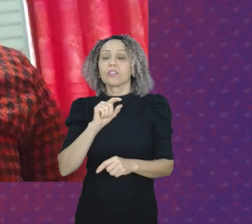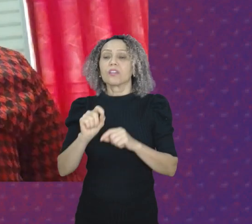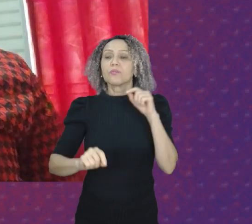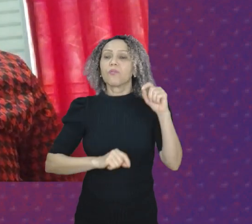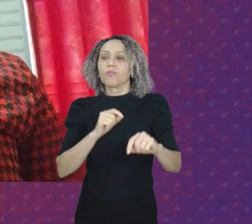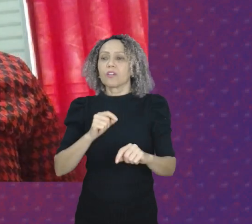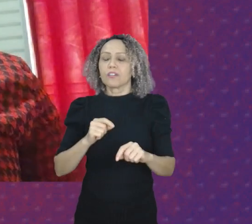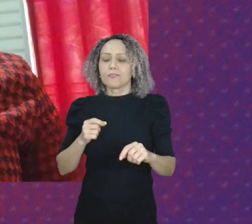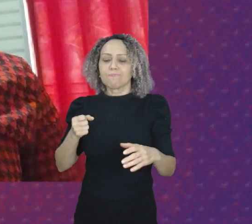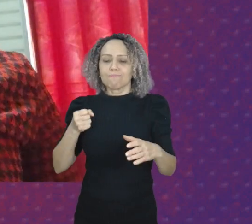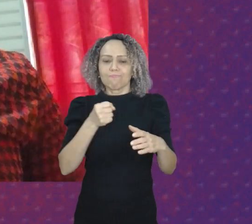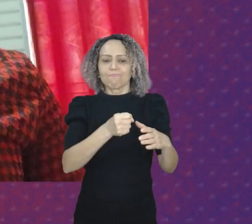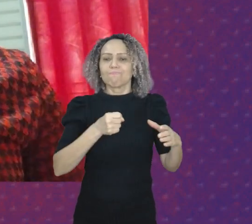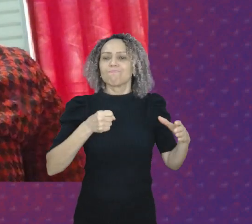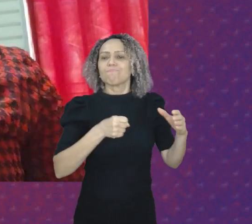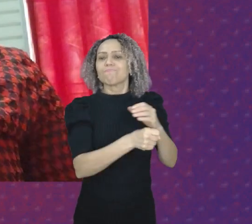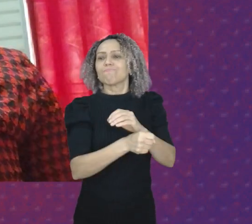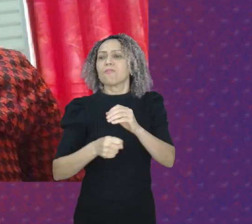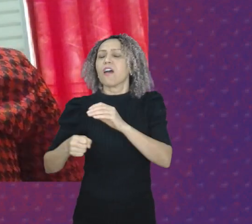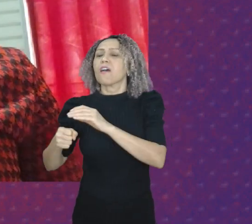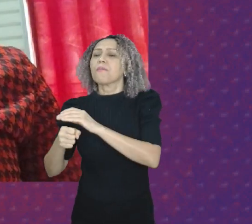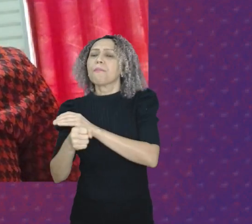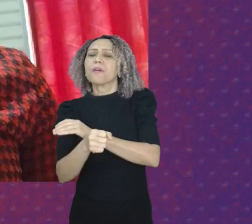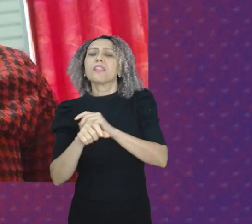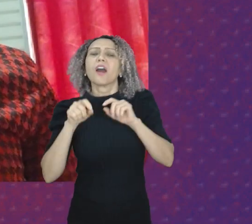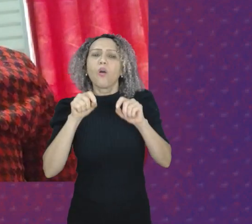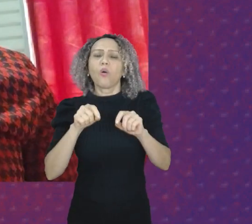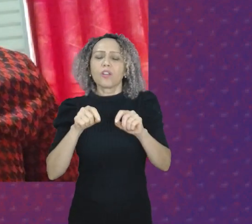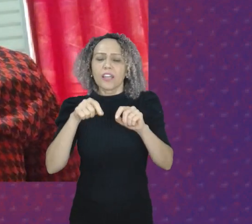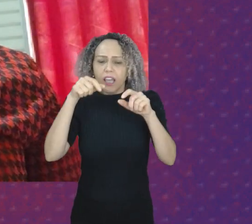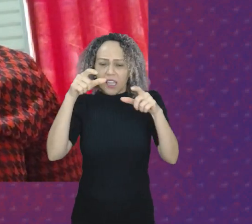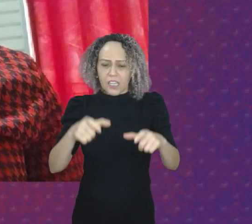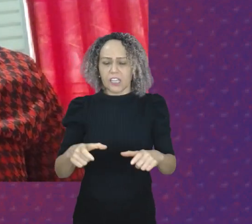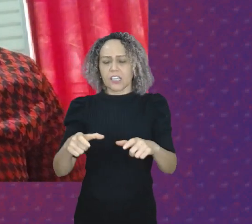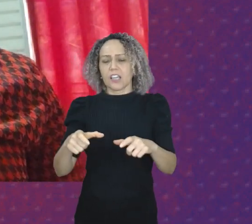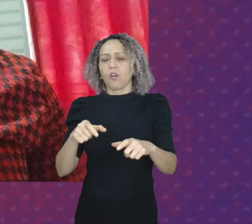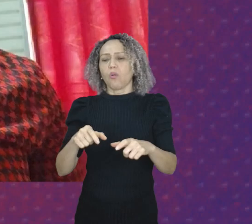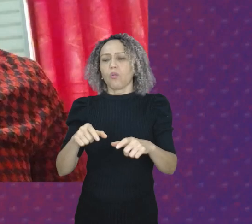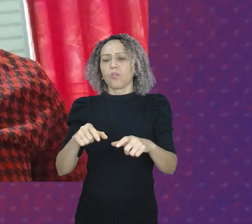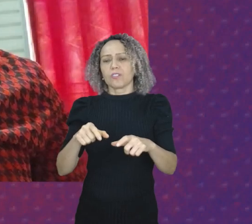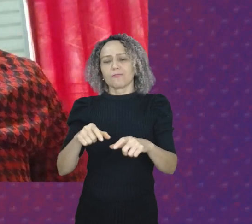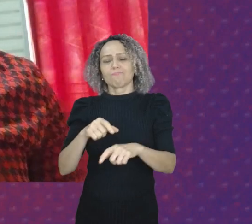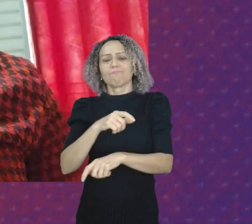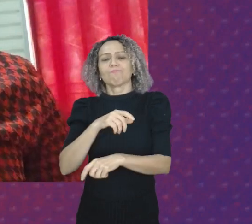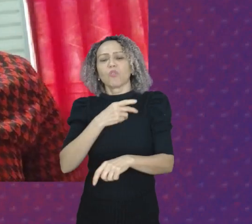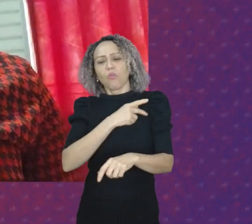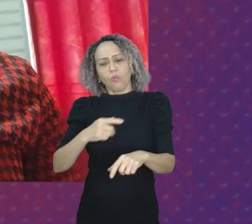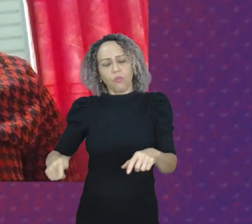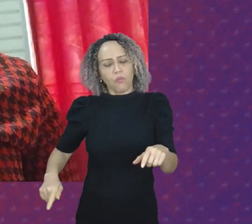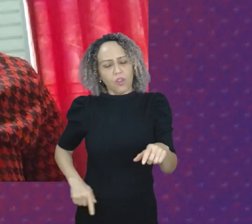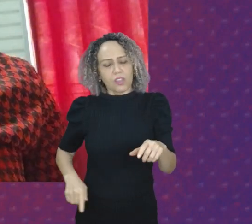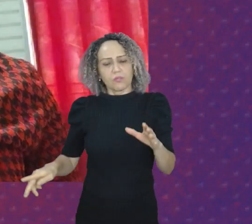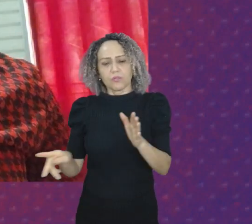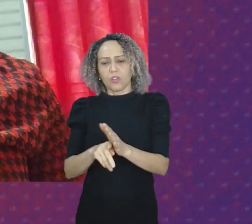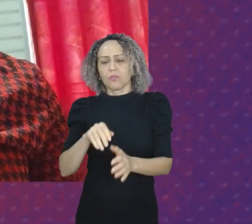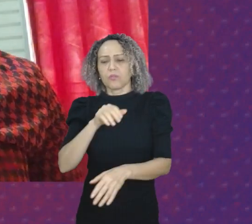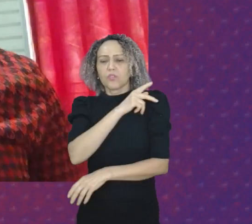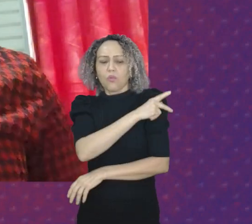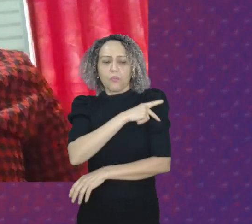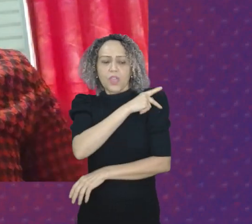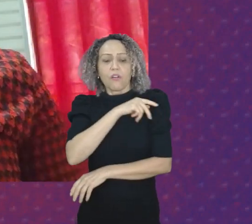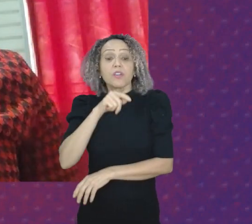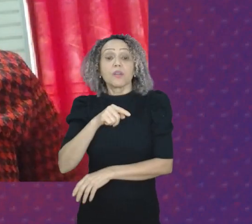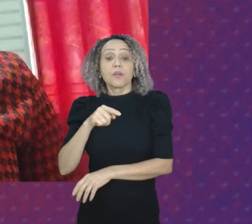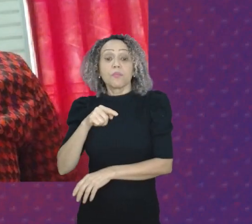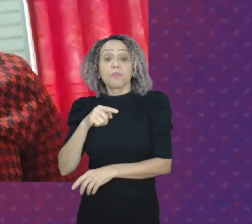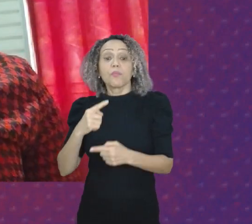adentrar dentro do governo do estado do Piauí por conta de estarmos atuando diretamente nessas políticas públicas.